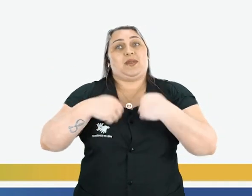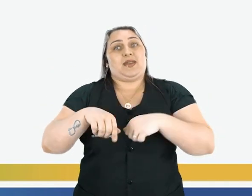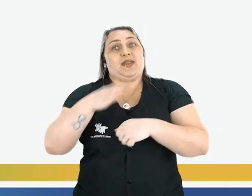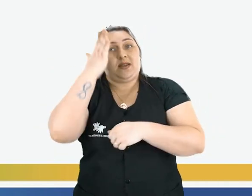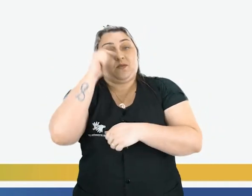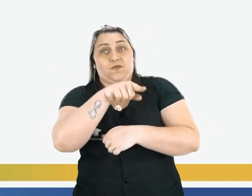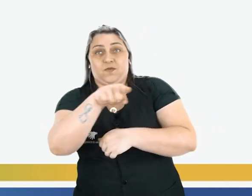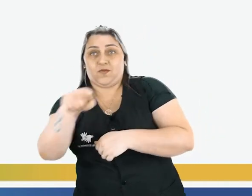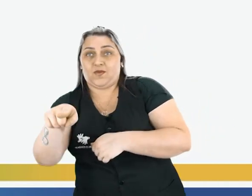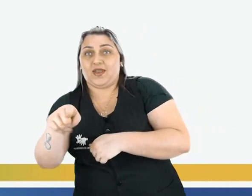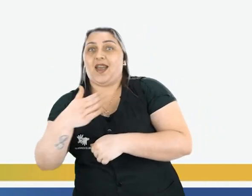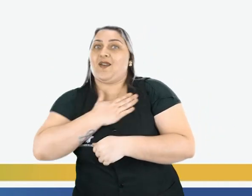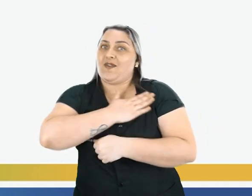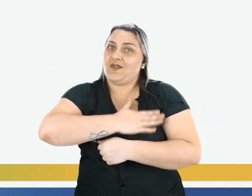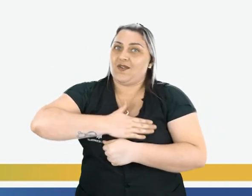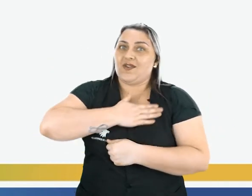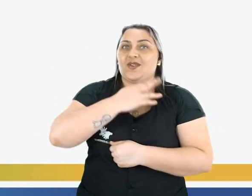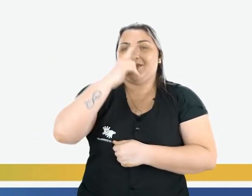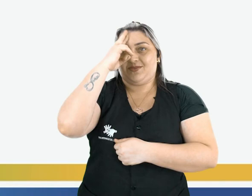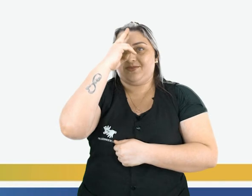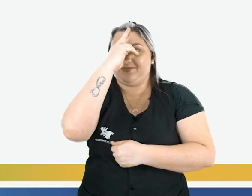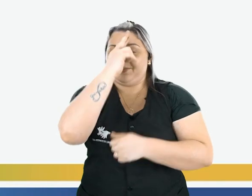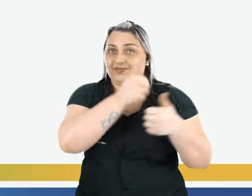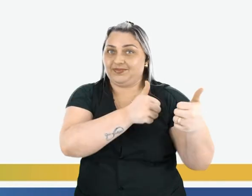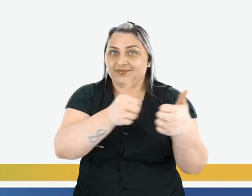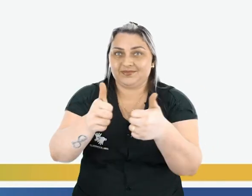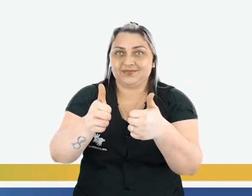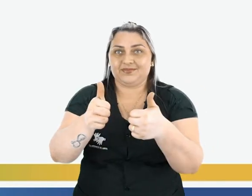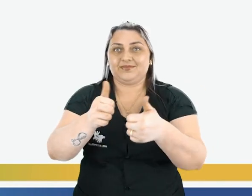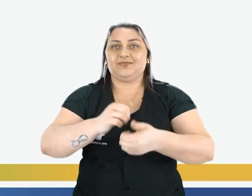que você está interessado.